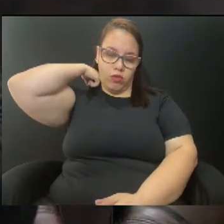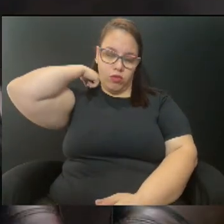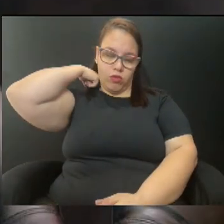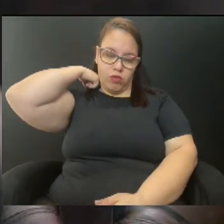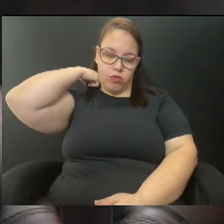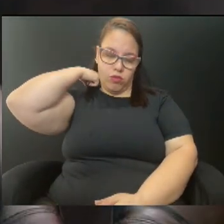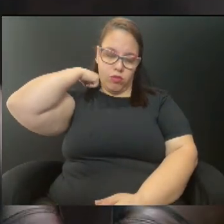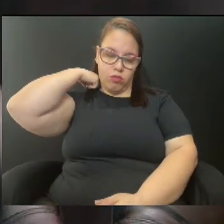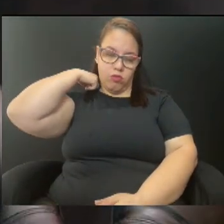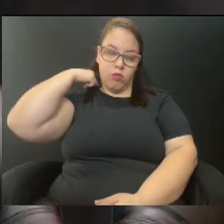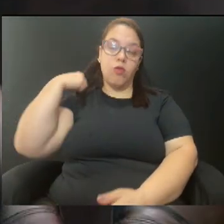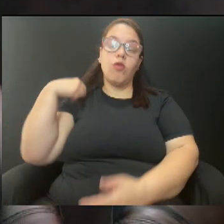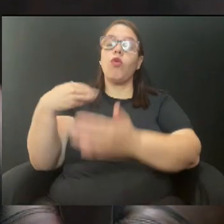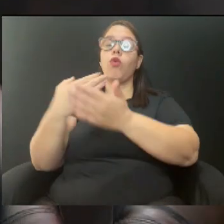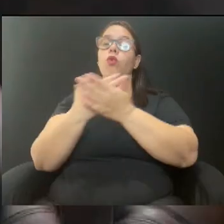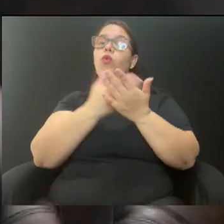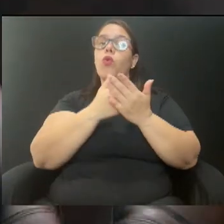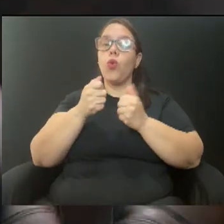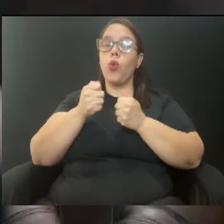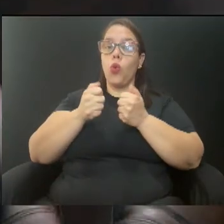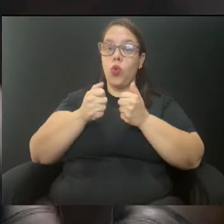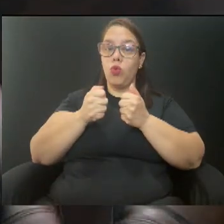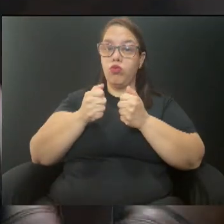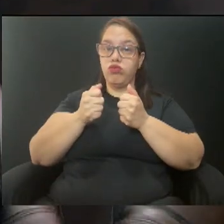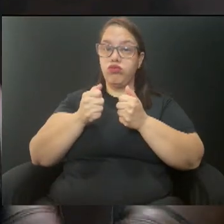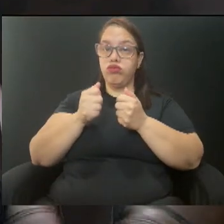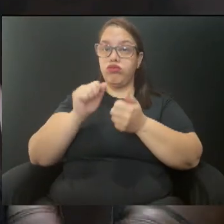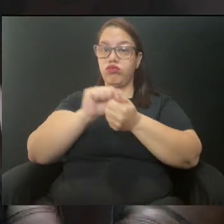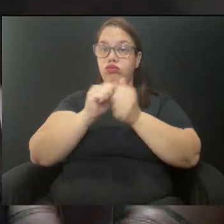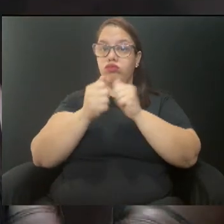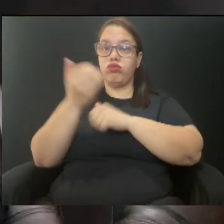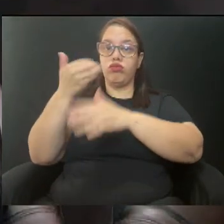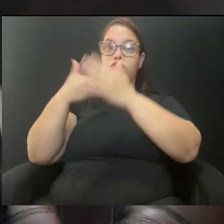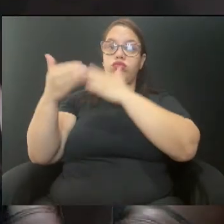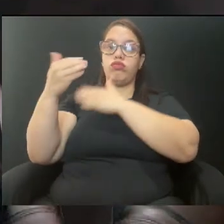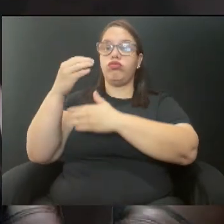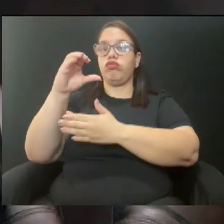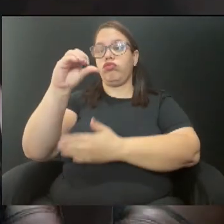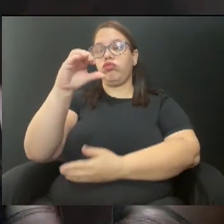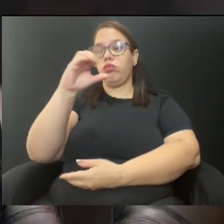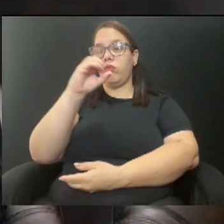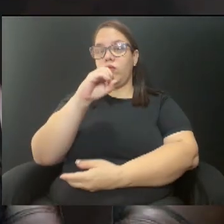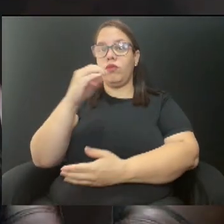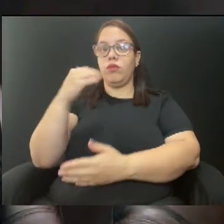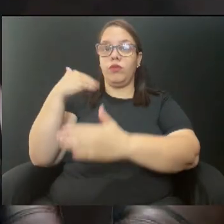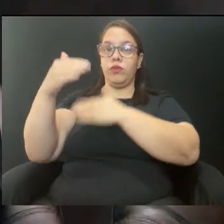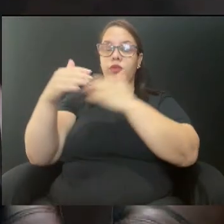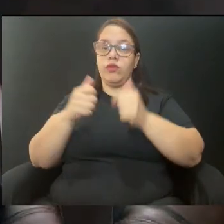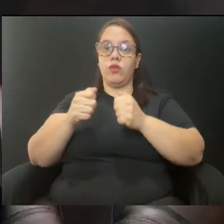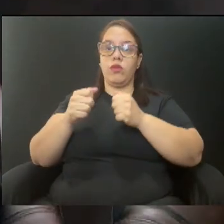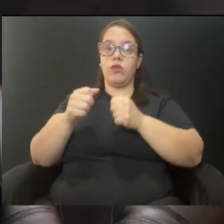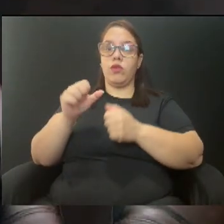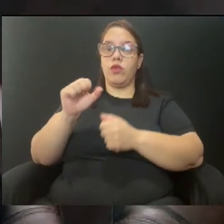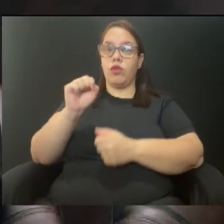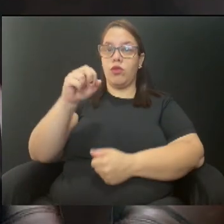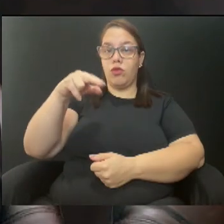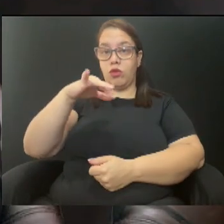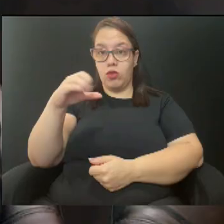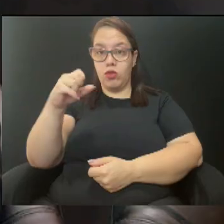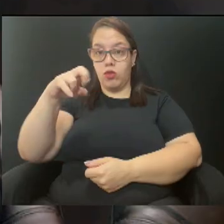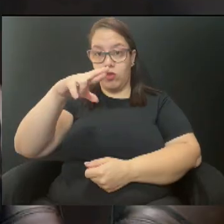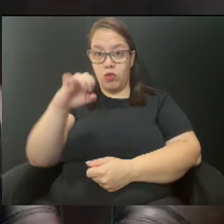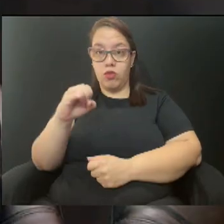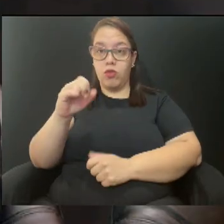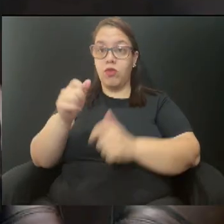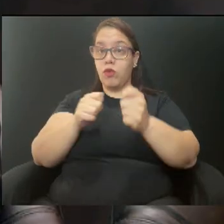videogames. Pegaram um padrão de antigamente, década de 90, onde traziam jogos como Sonic, Mario, Fliperama, ao qual você tinha que